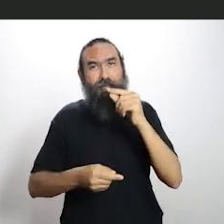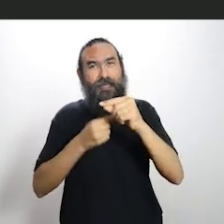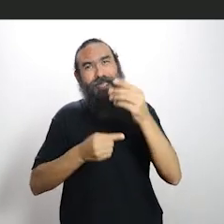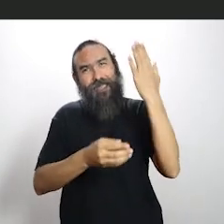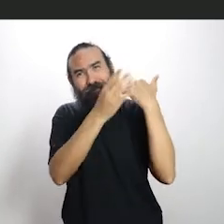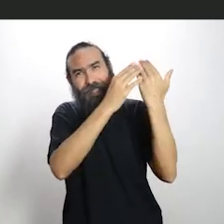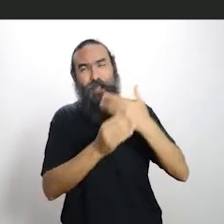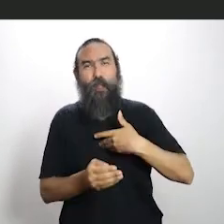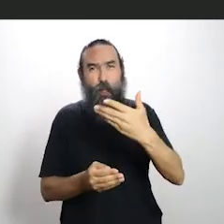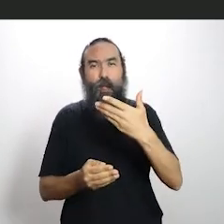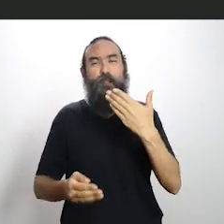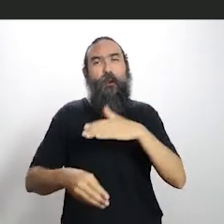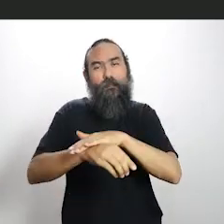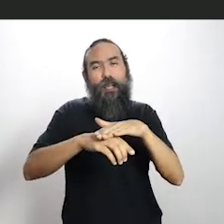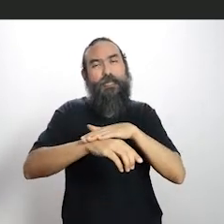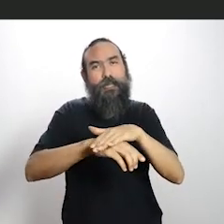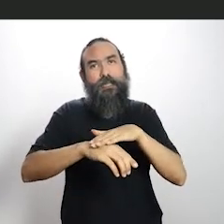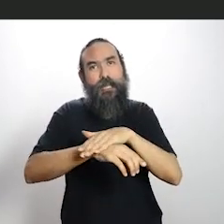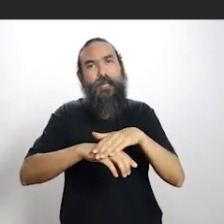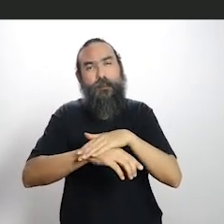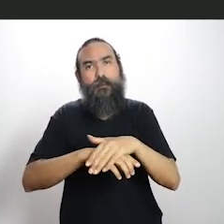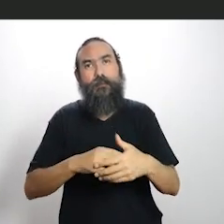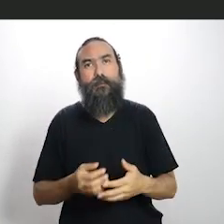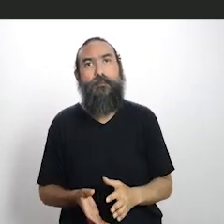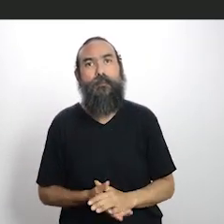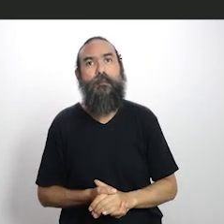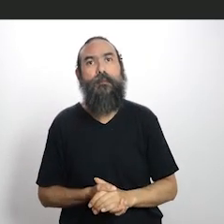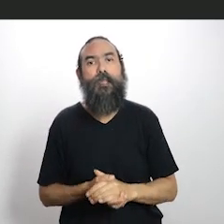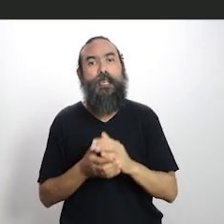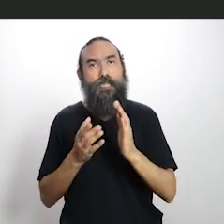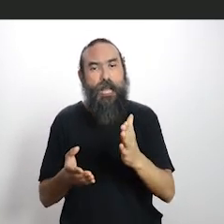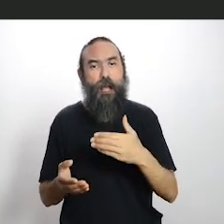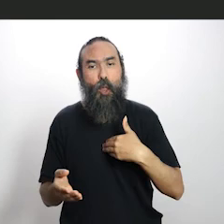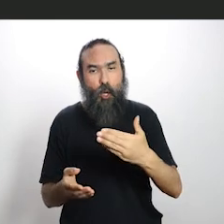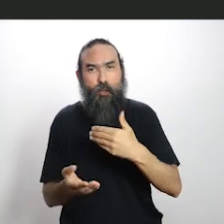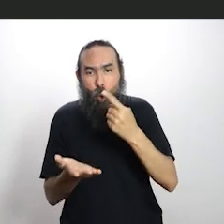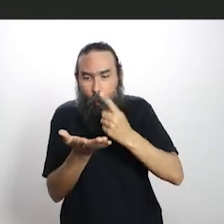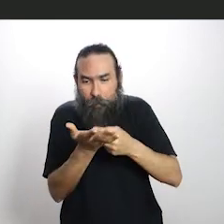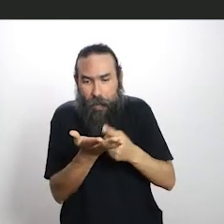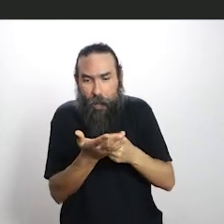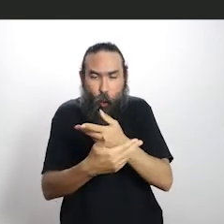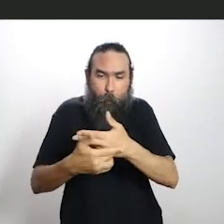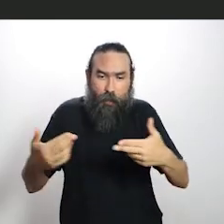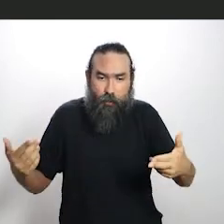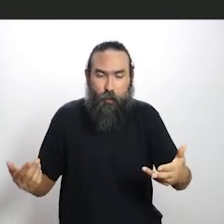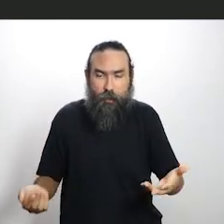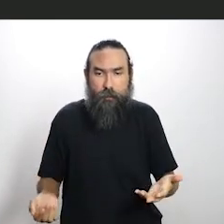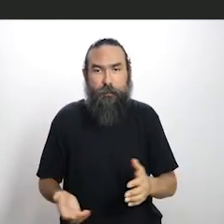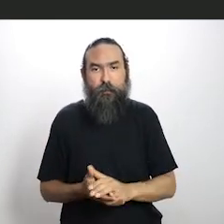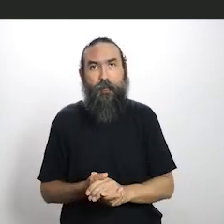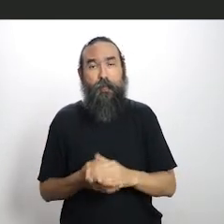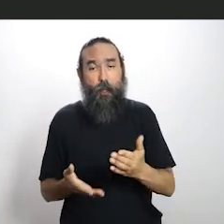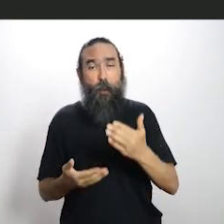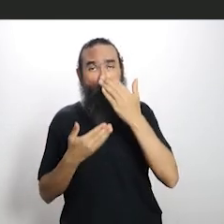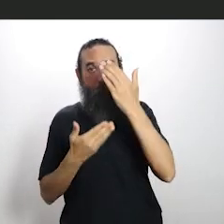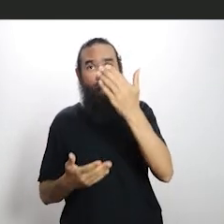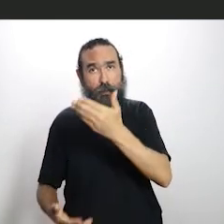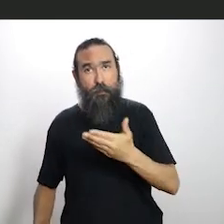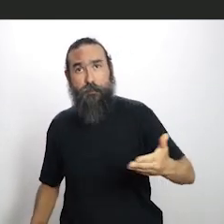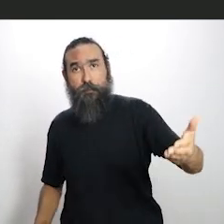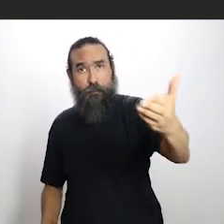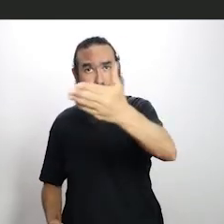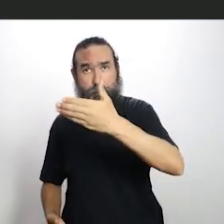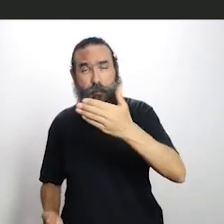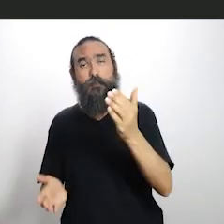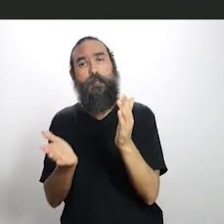o Juliano a Naireli por esse evento e chama a gente chama convida